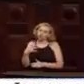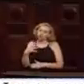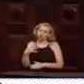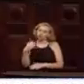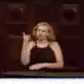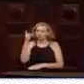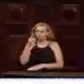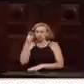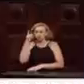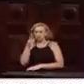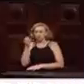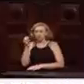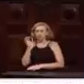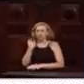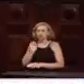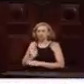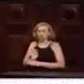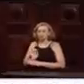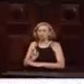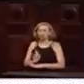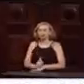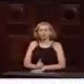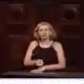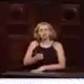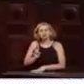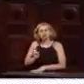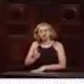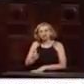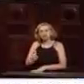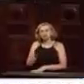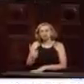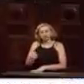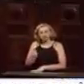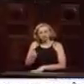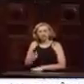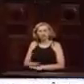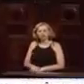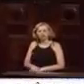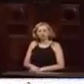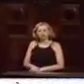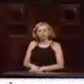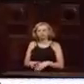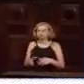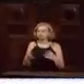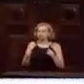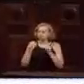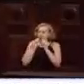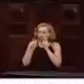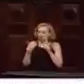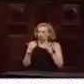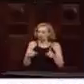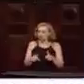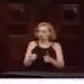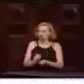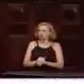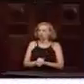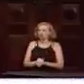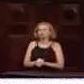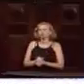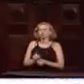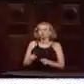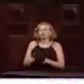sempre, já era voz corrente nos bastidores aqui do plenário e da